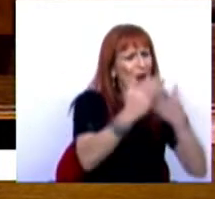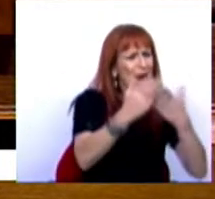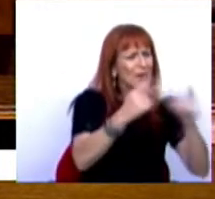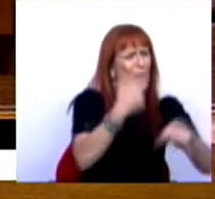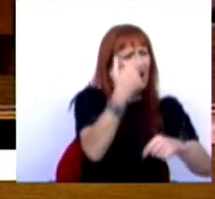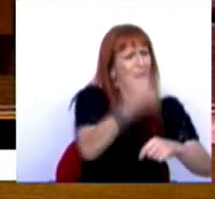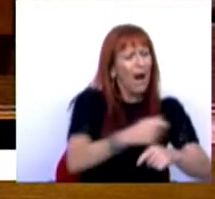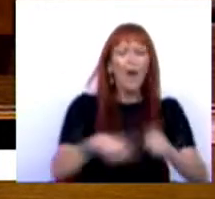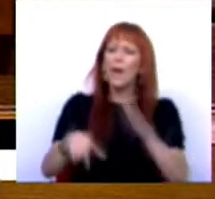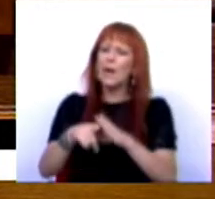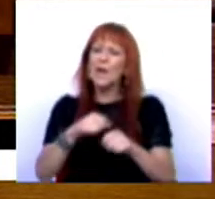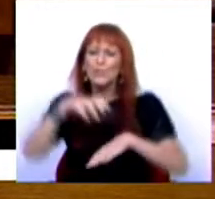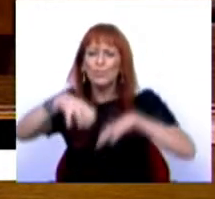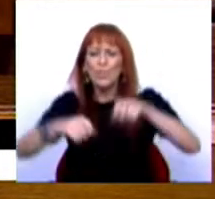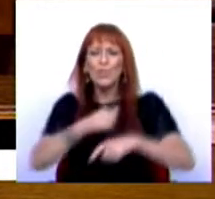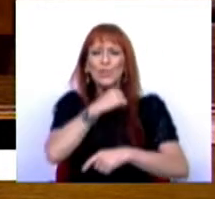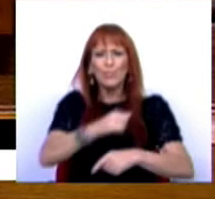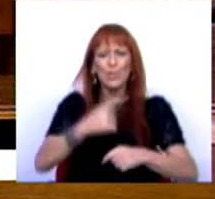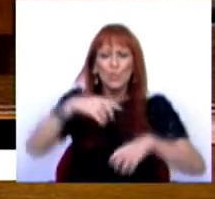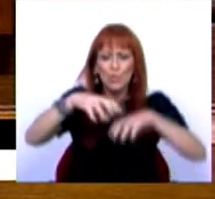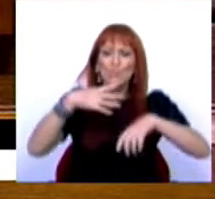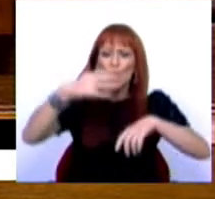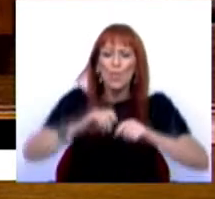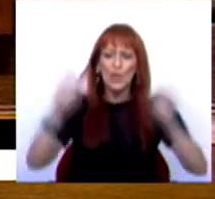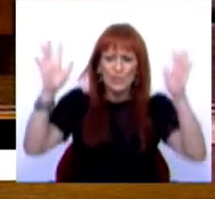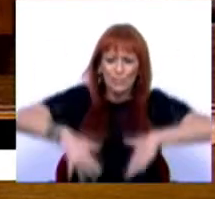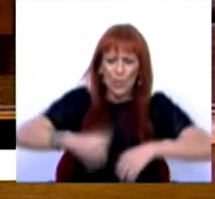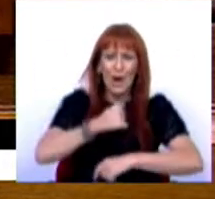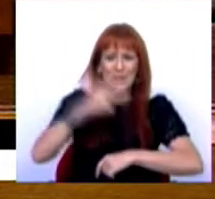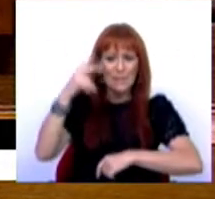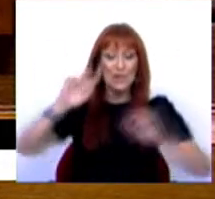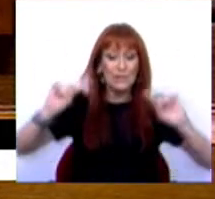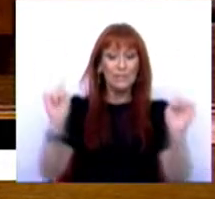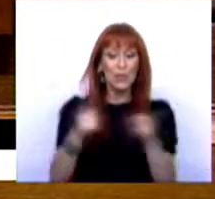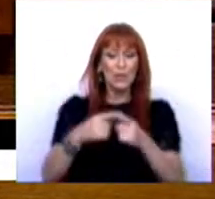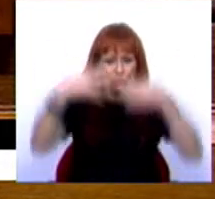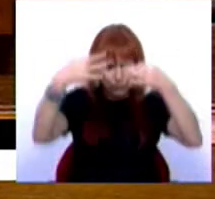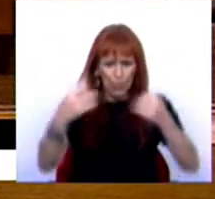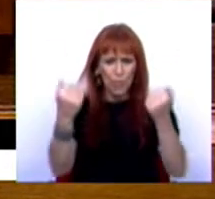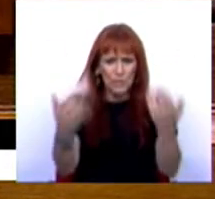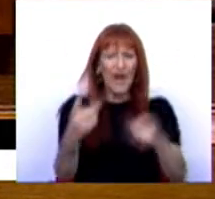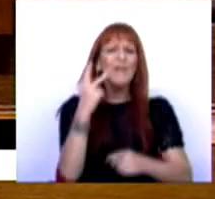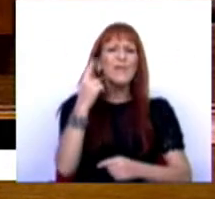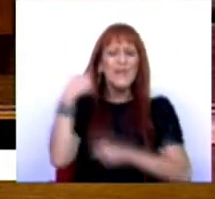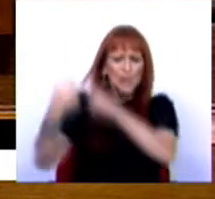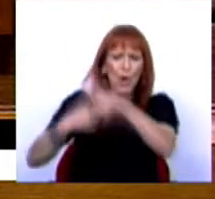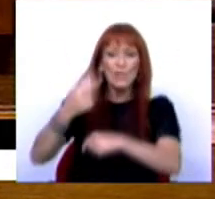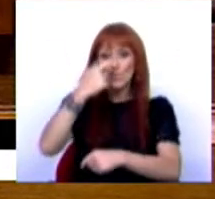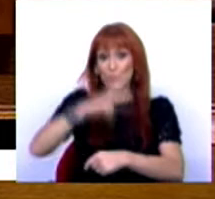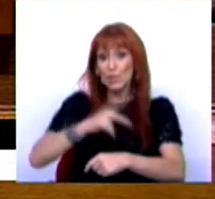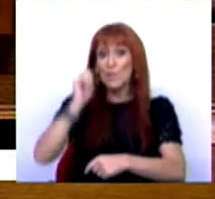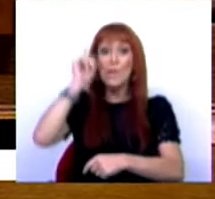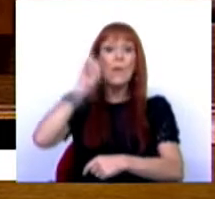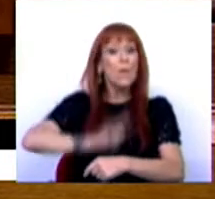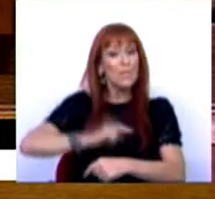degradados, legalizando bairros e urbanizações inteiras, deitando abaixo barracas, em suma, dignificando a vida de gerações de portugueses e